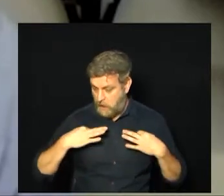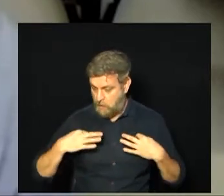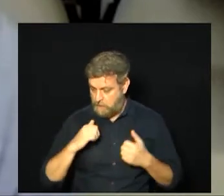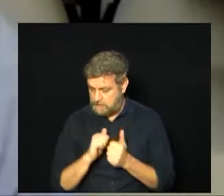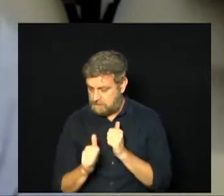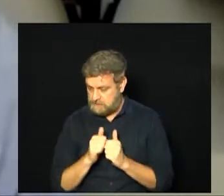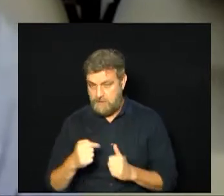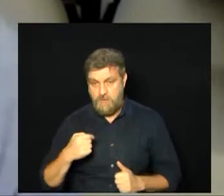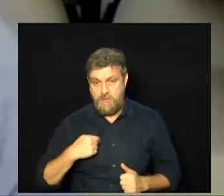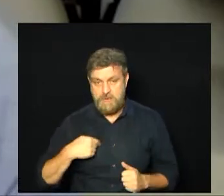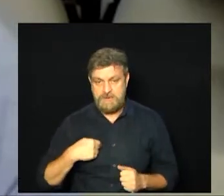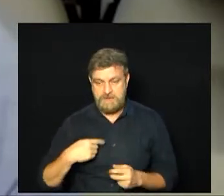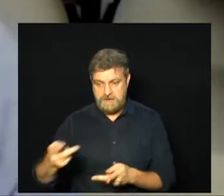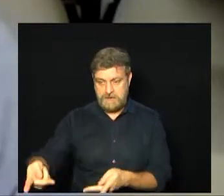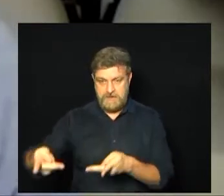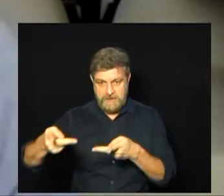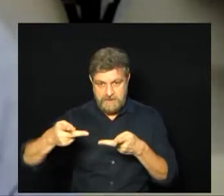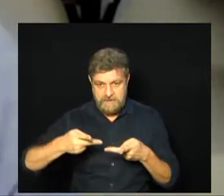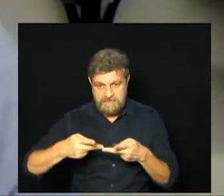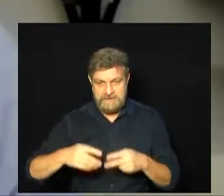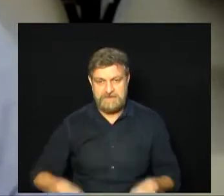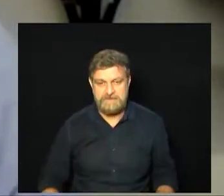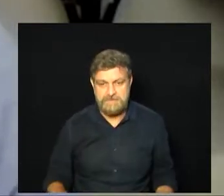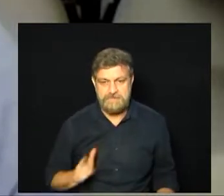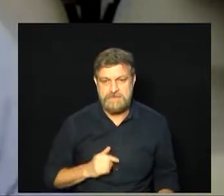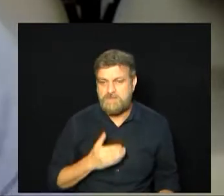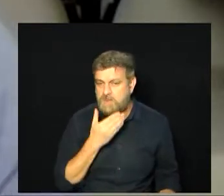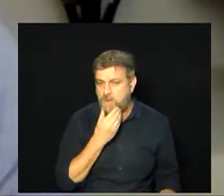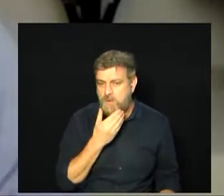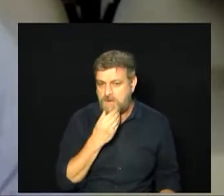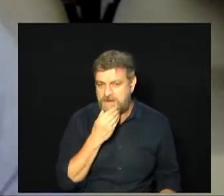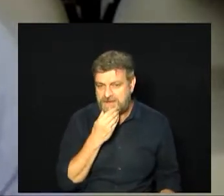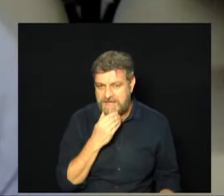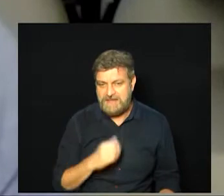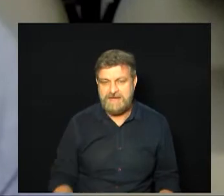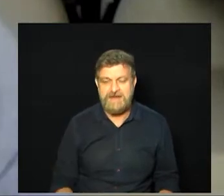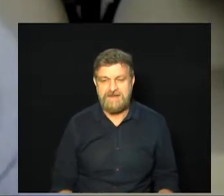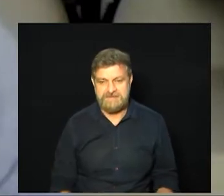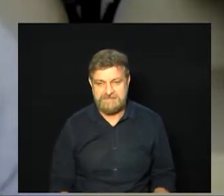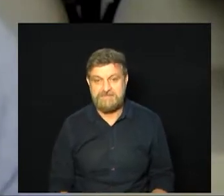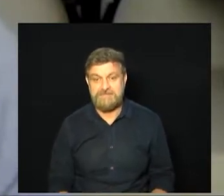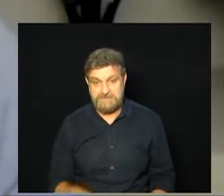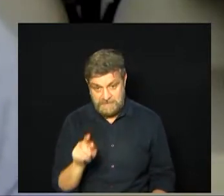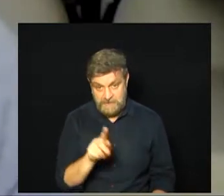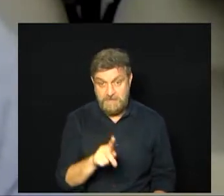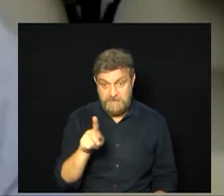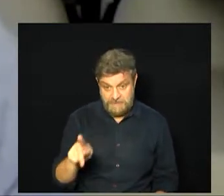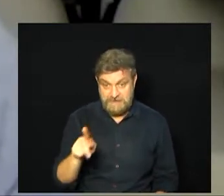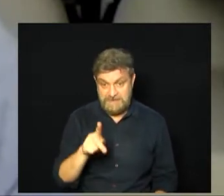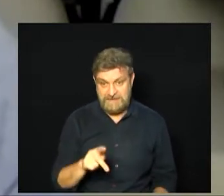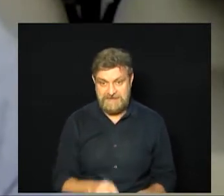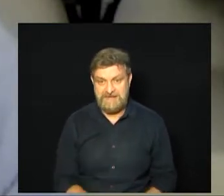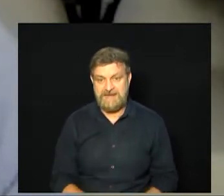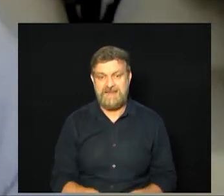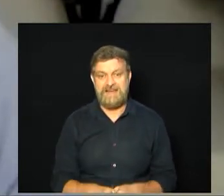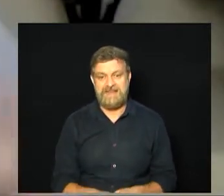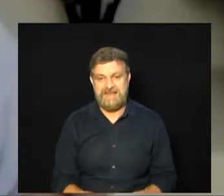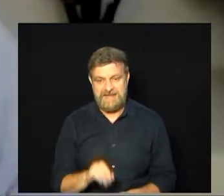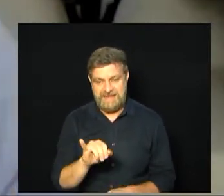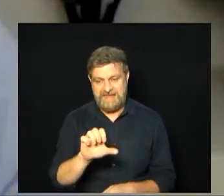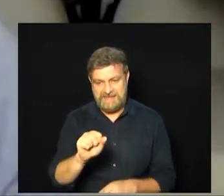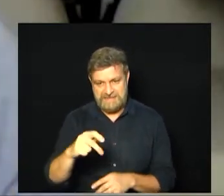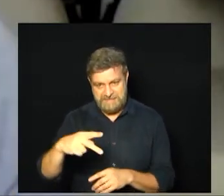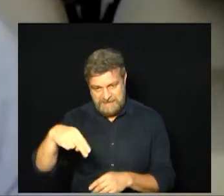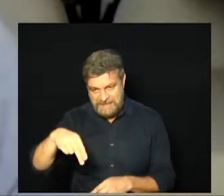Quando eu convidei Nelson Zelt, que é da ESPN, Brilhante, ele fez professor brilhante, né? Ele fez